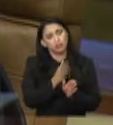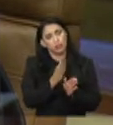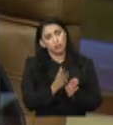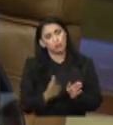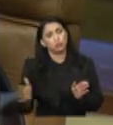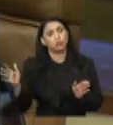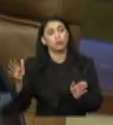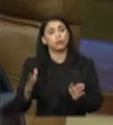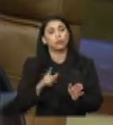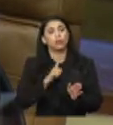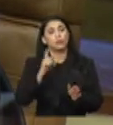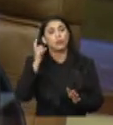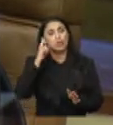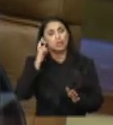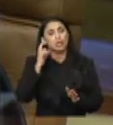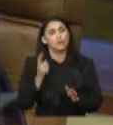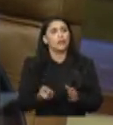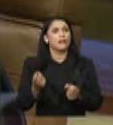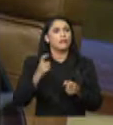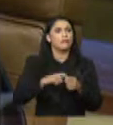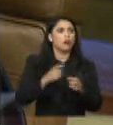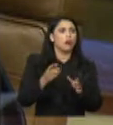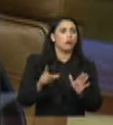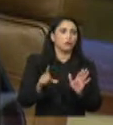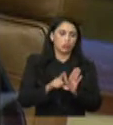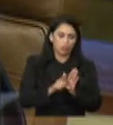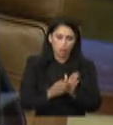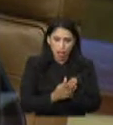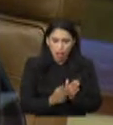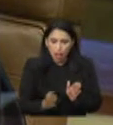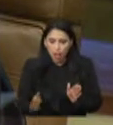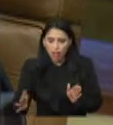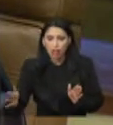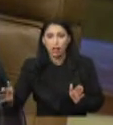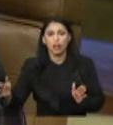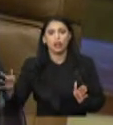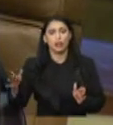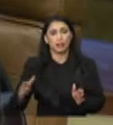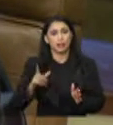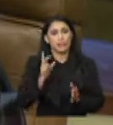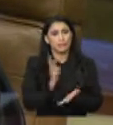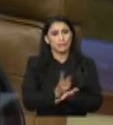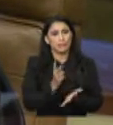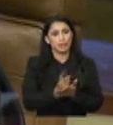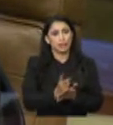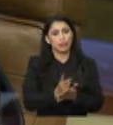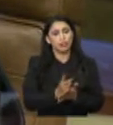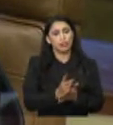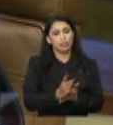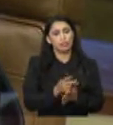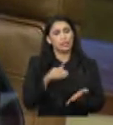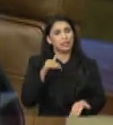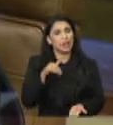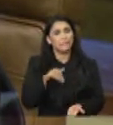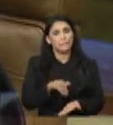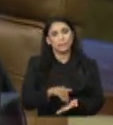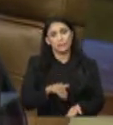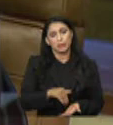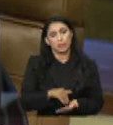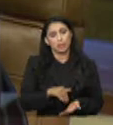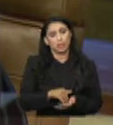essa projeção retroativa da lei nova mesmo tratando-se de retroatividade mínima